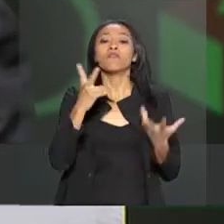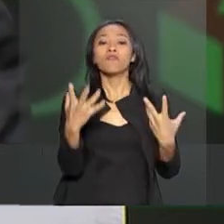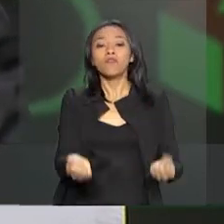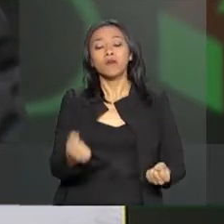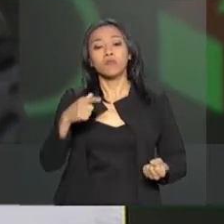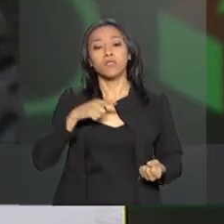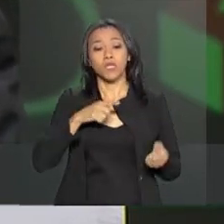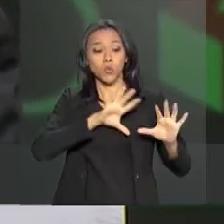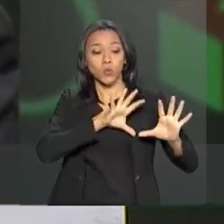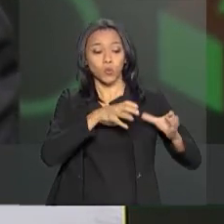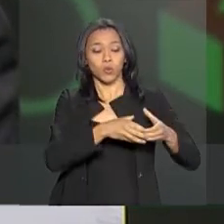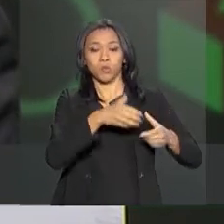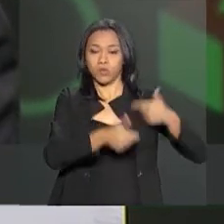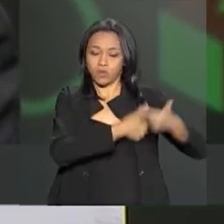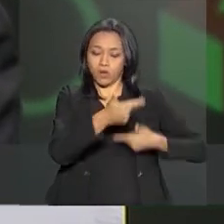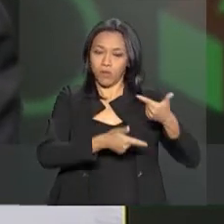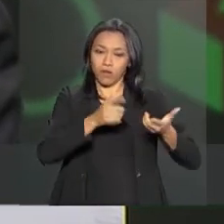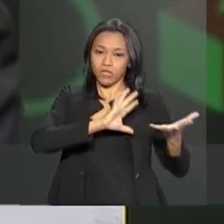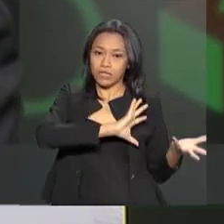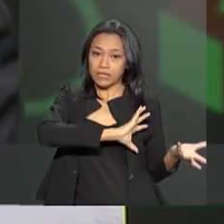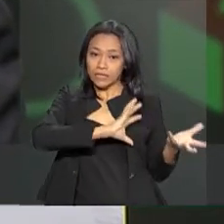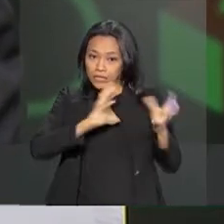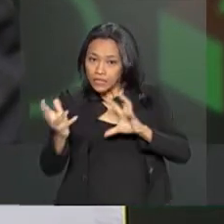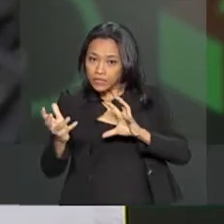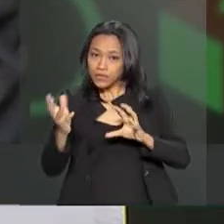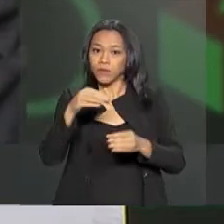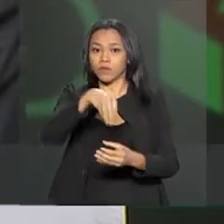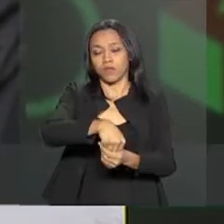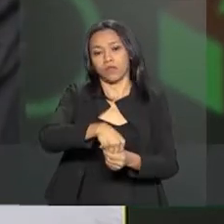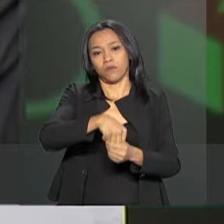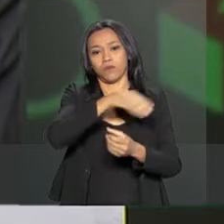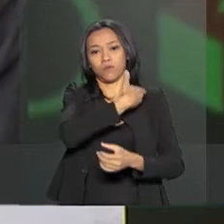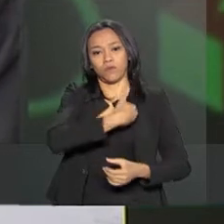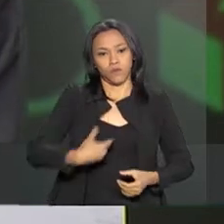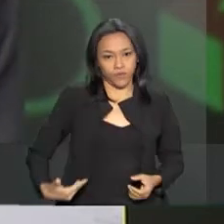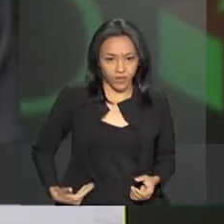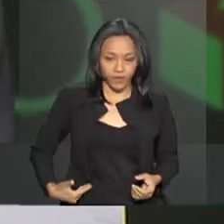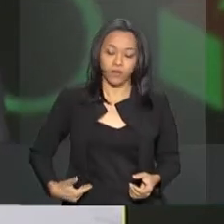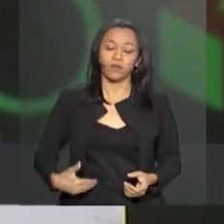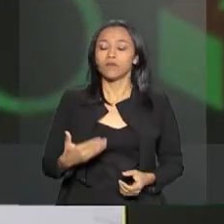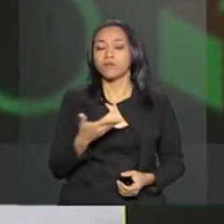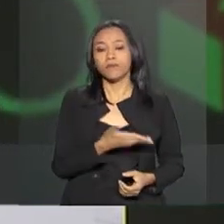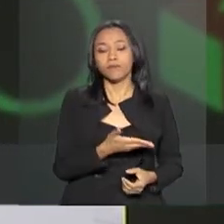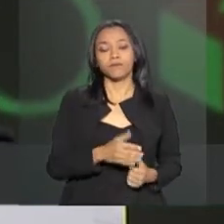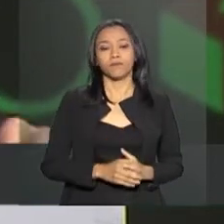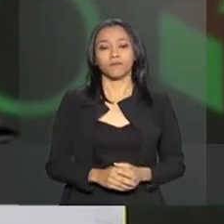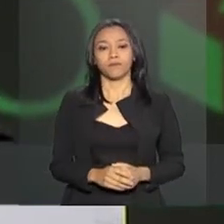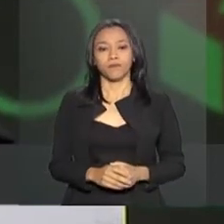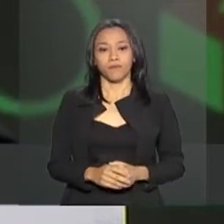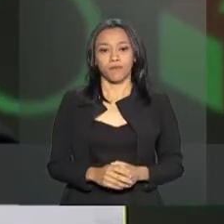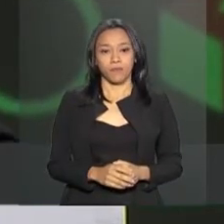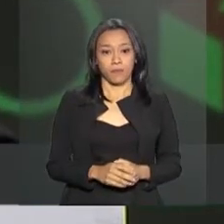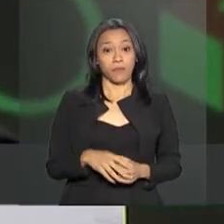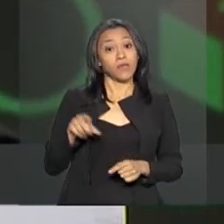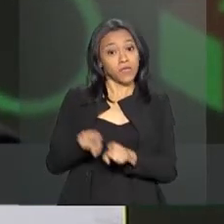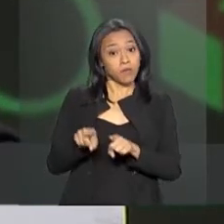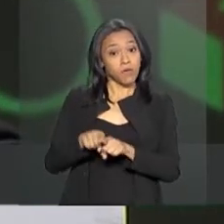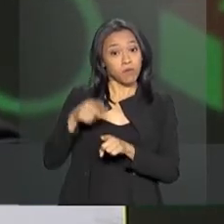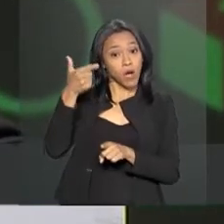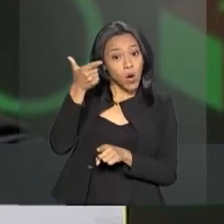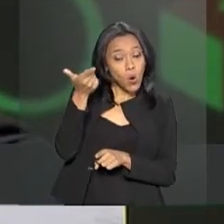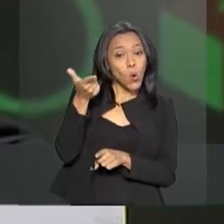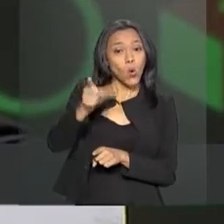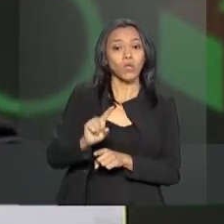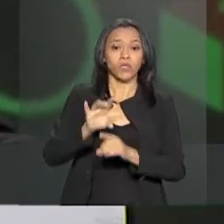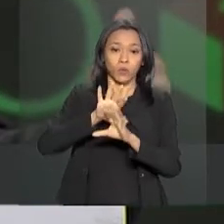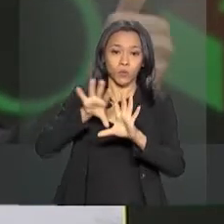transição do governo, conjugada com uma equipe de transição do governo eleito, eu